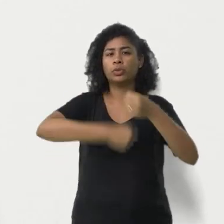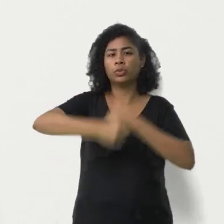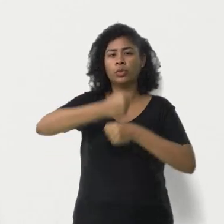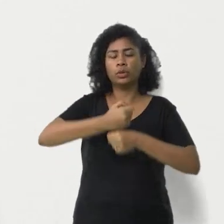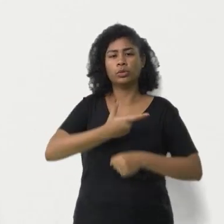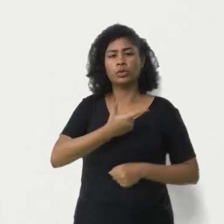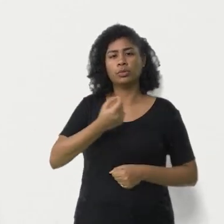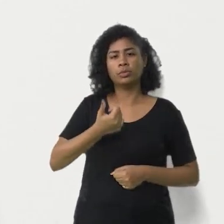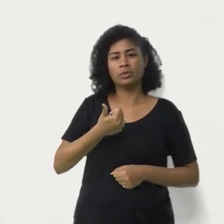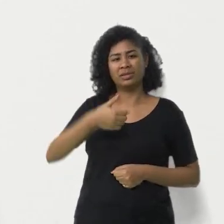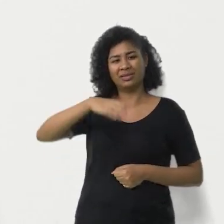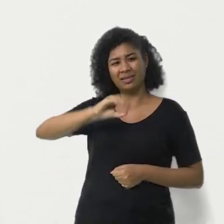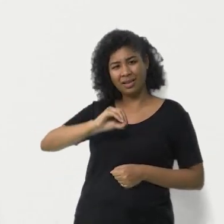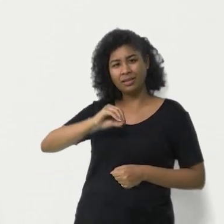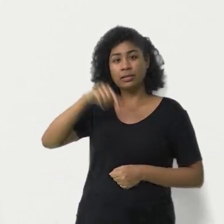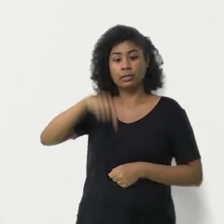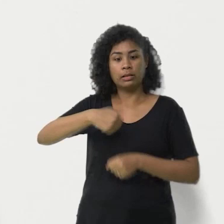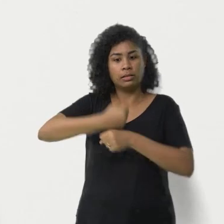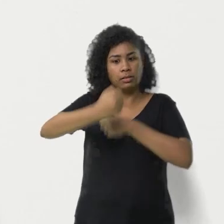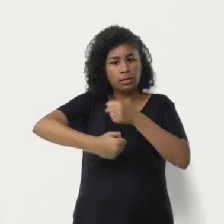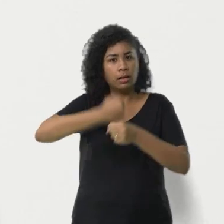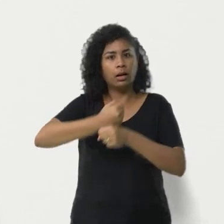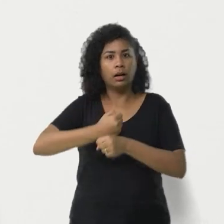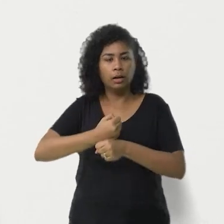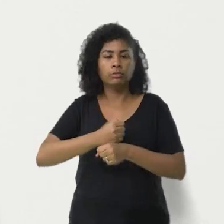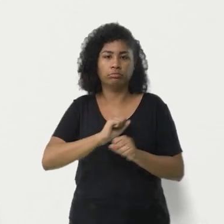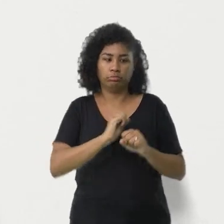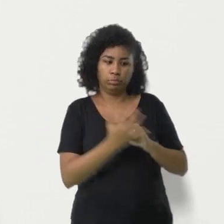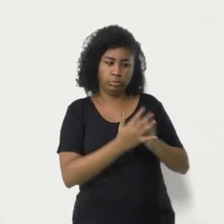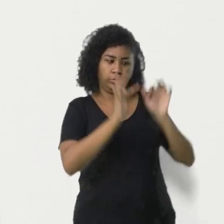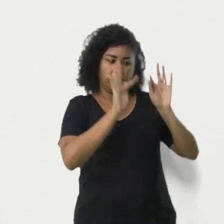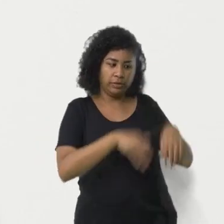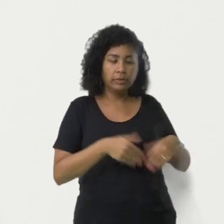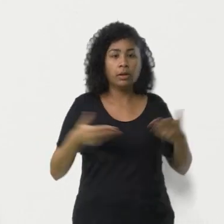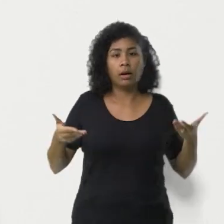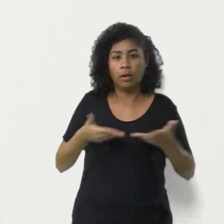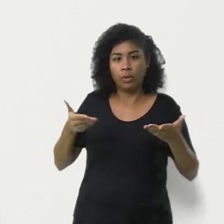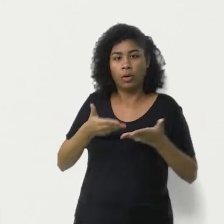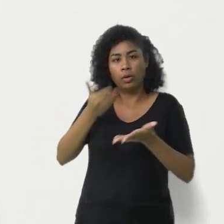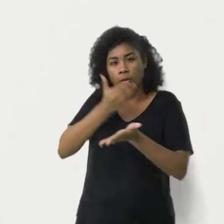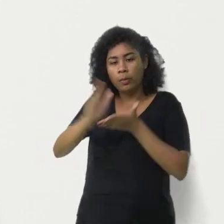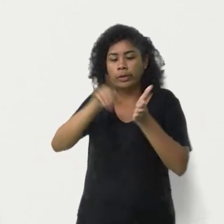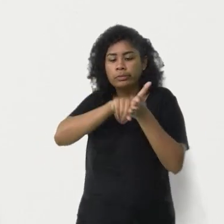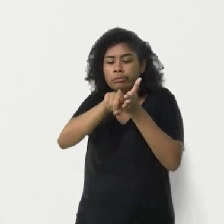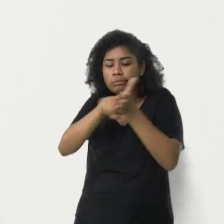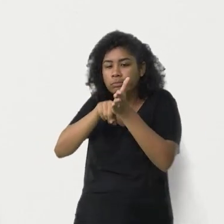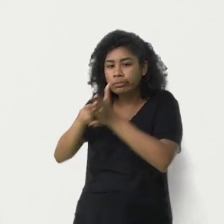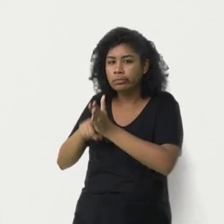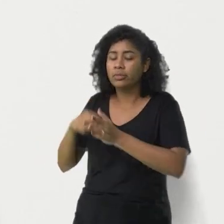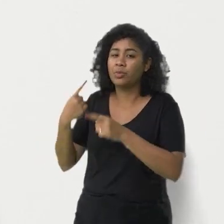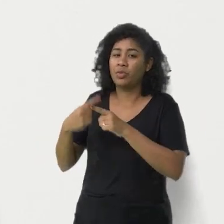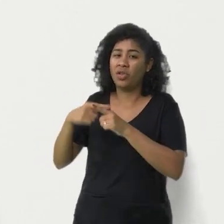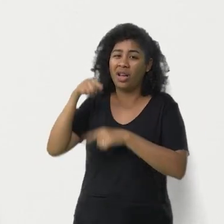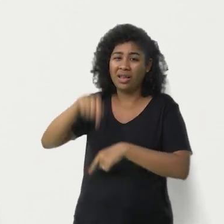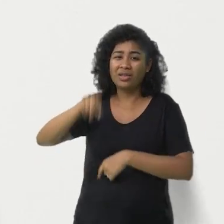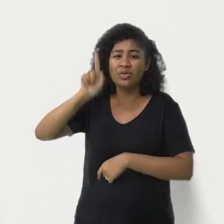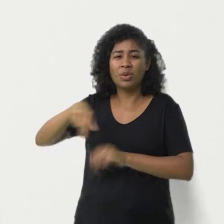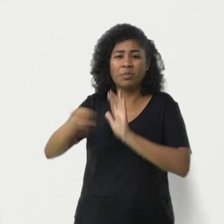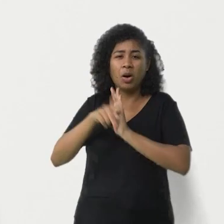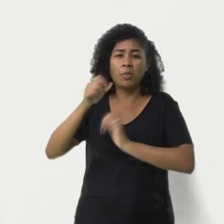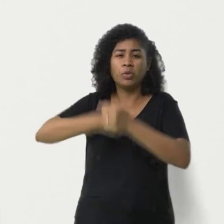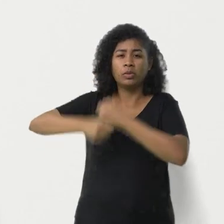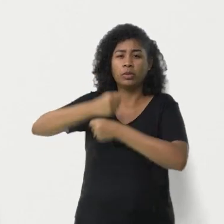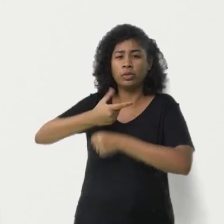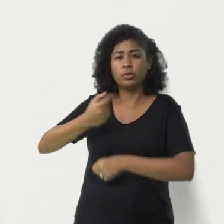lembrando que esse ano já está tendo censo, após a pandemia aí, esse censo era para ocorrer no ano de 2020, tá? Mas veio